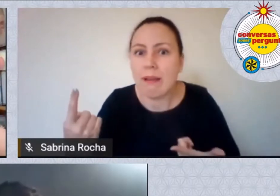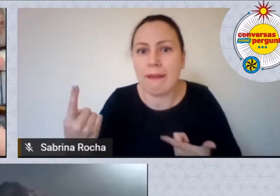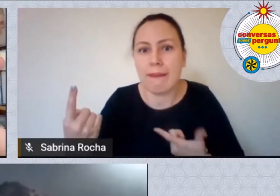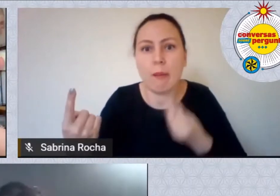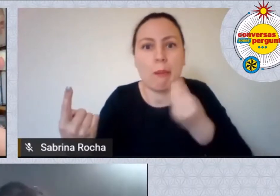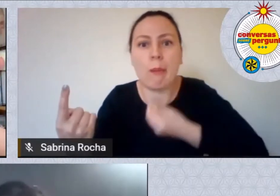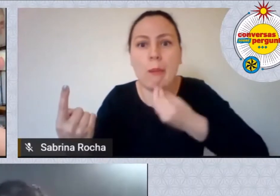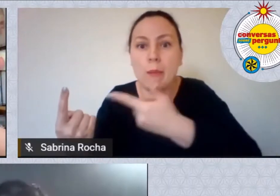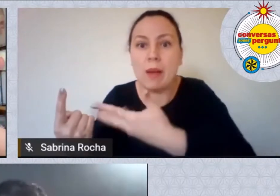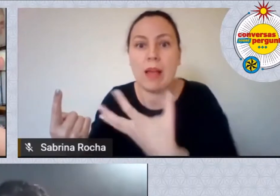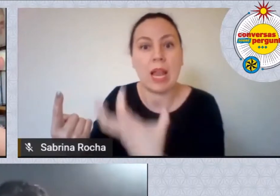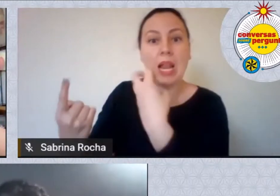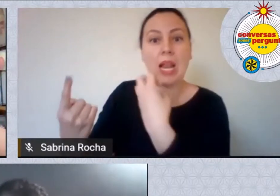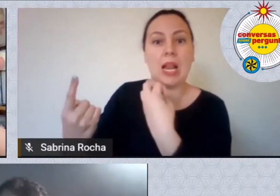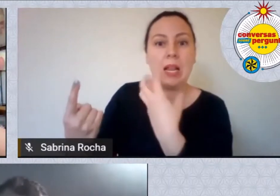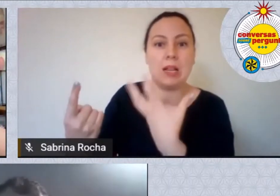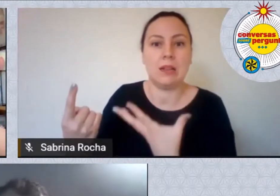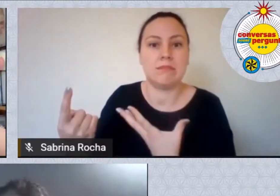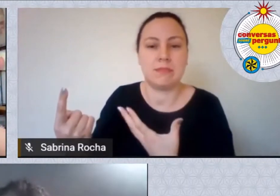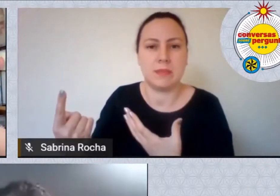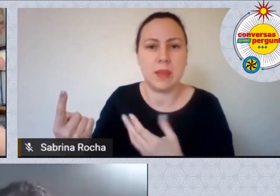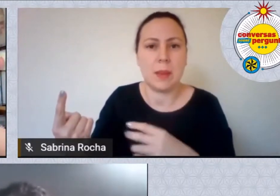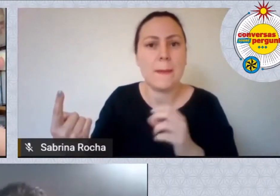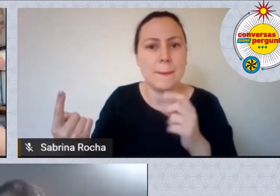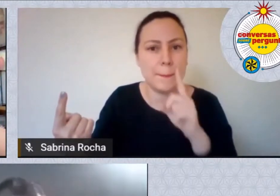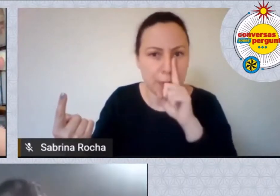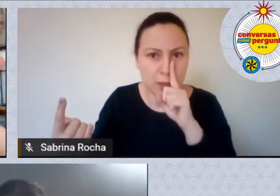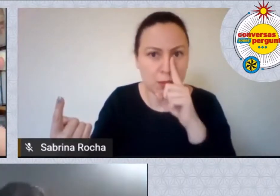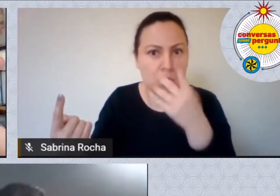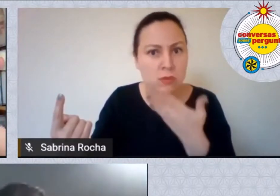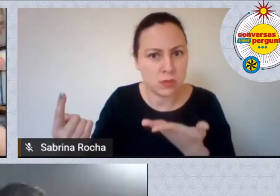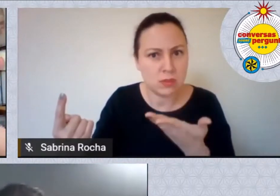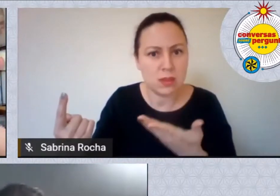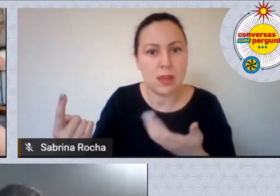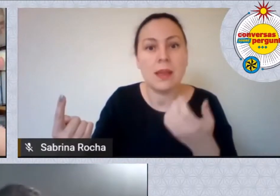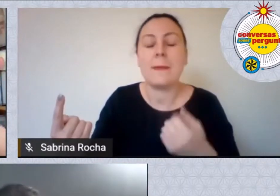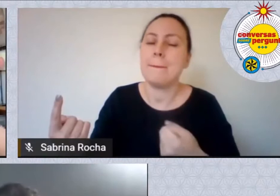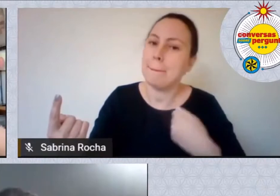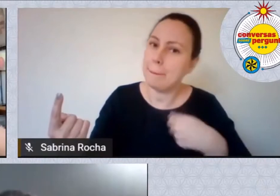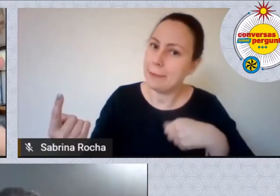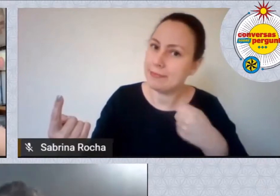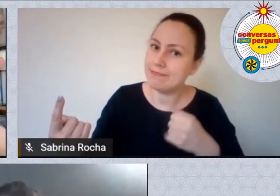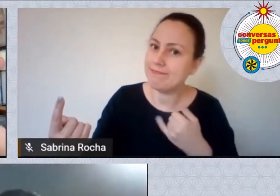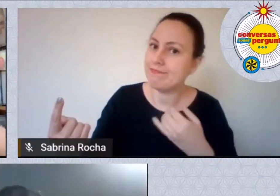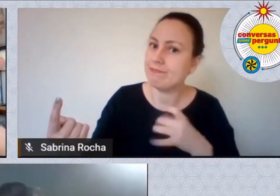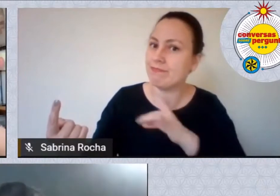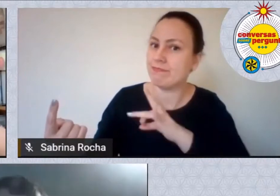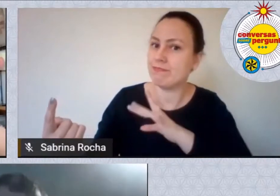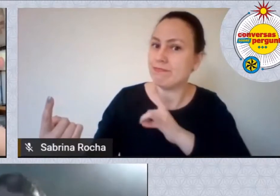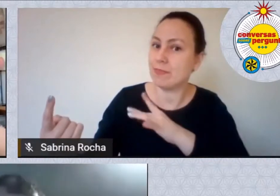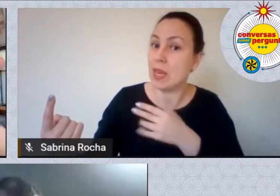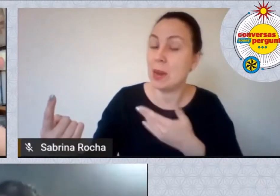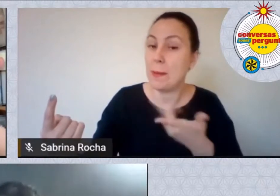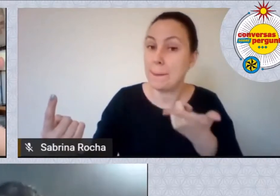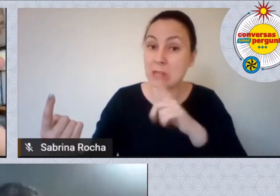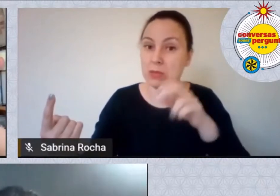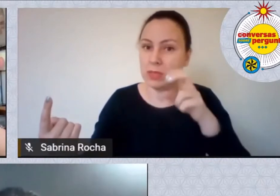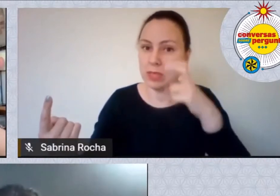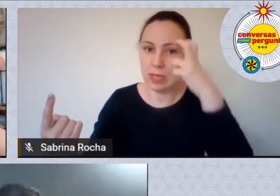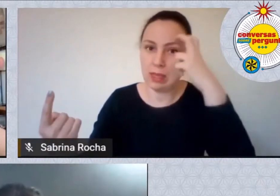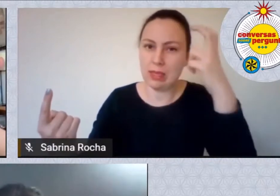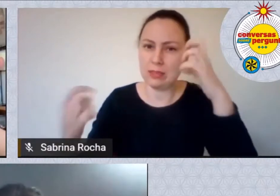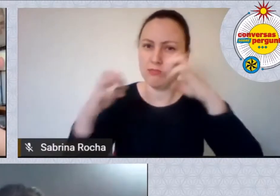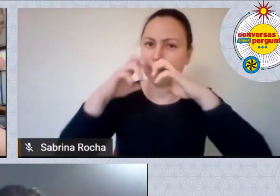ele pega onde ele não pega. Então, muito importante poder ter medo para poder colocar a inteligência